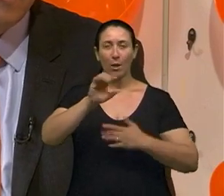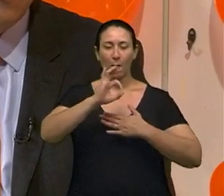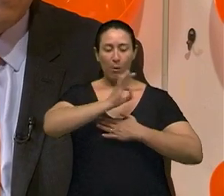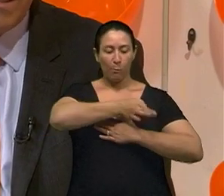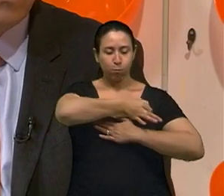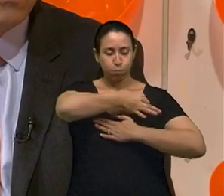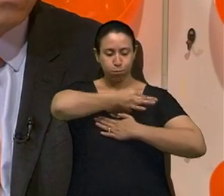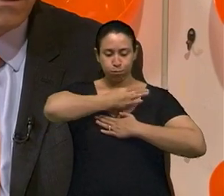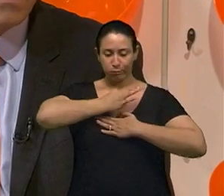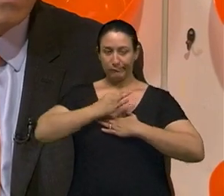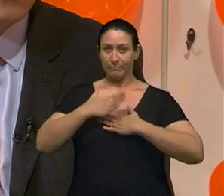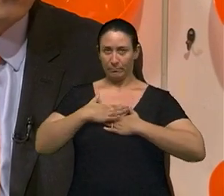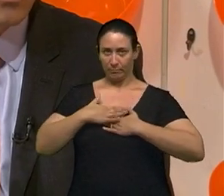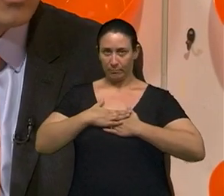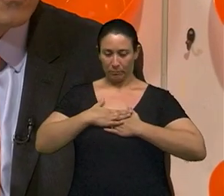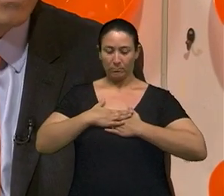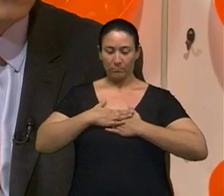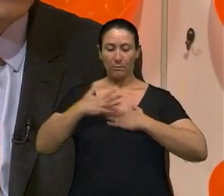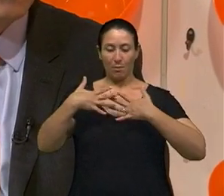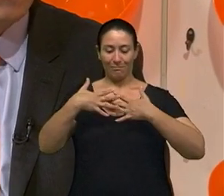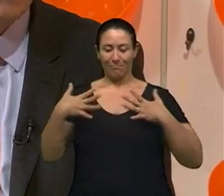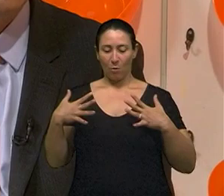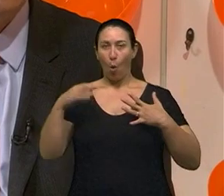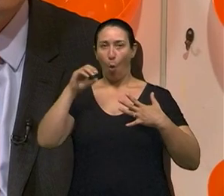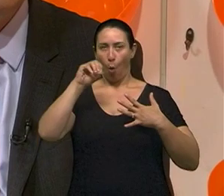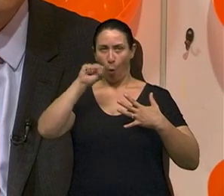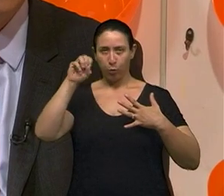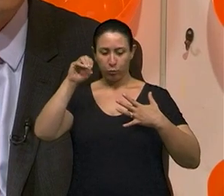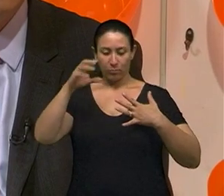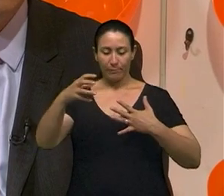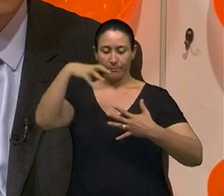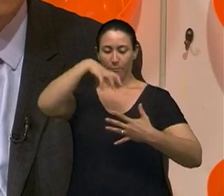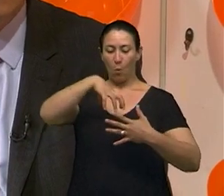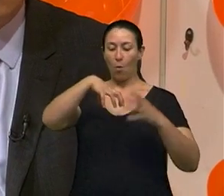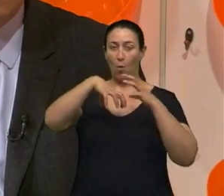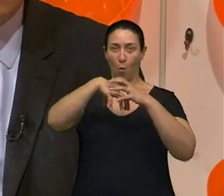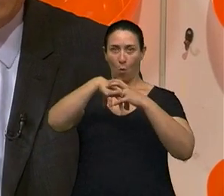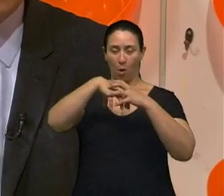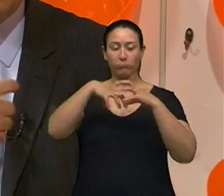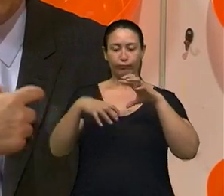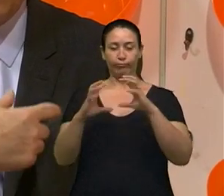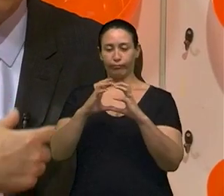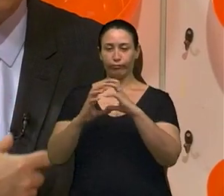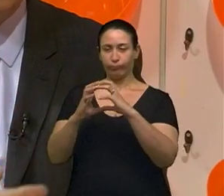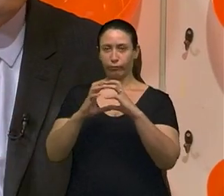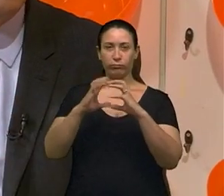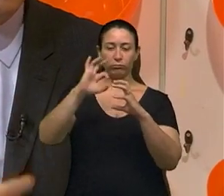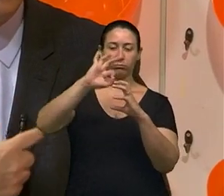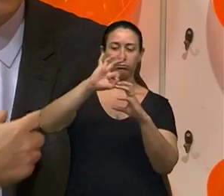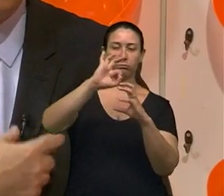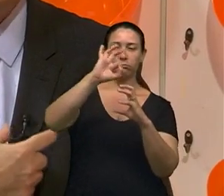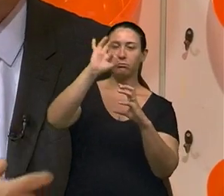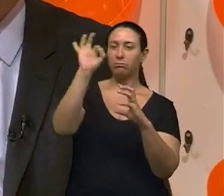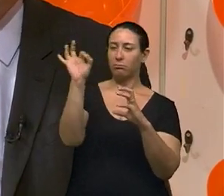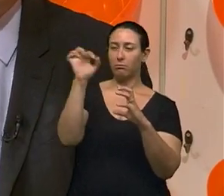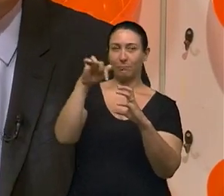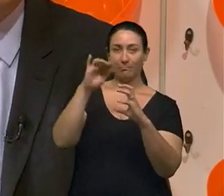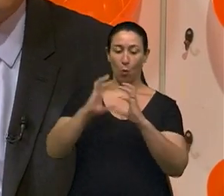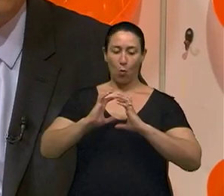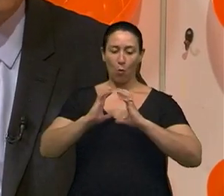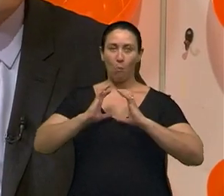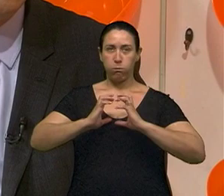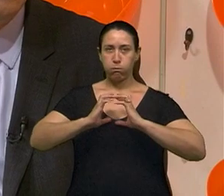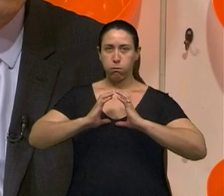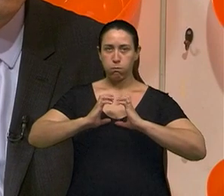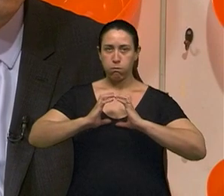origina no peito atrás do osso do peito externo na saída do coração eh desce pelo lado esquerdo do